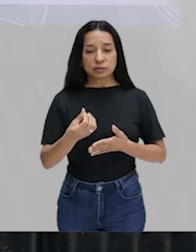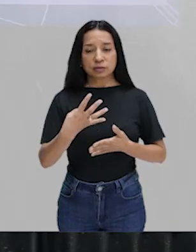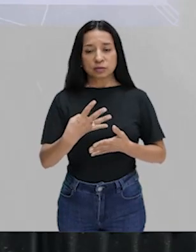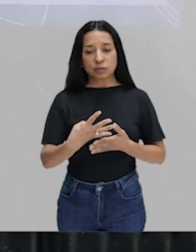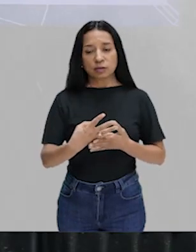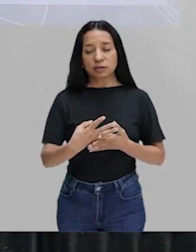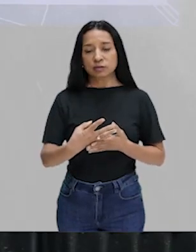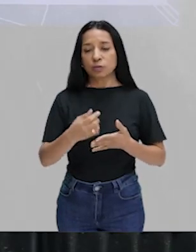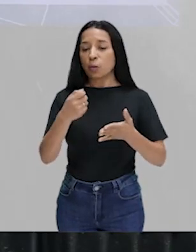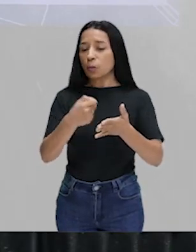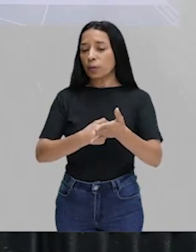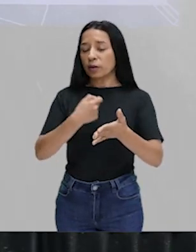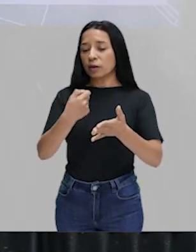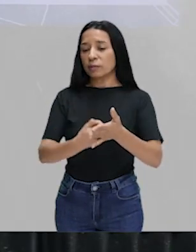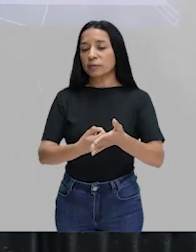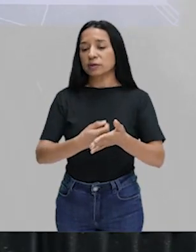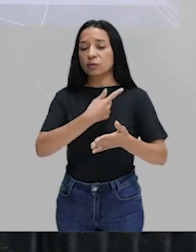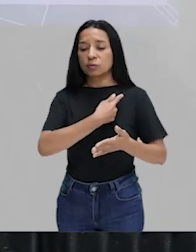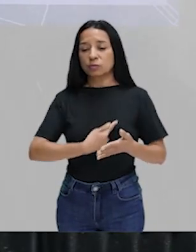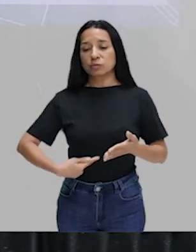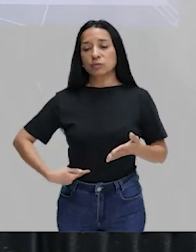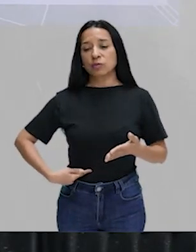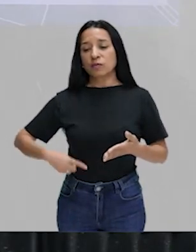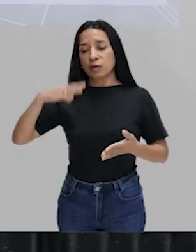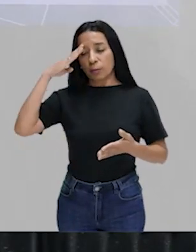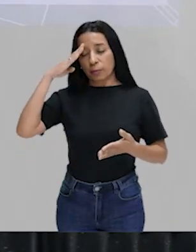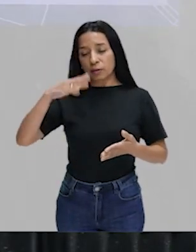governo militar no Brasil e foi muito